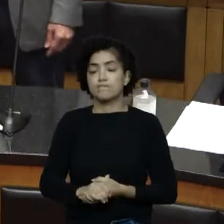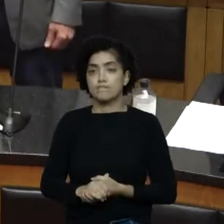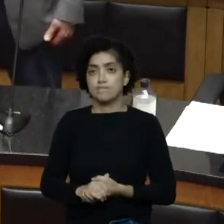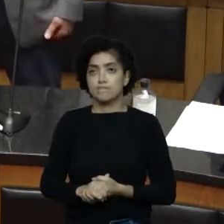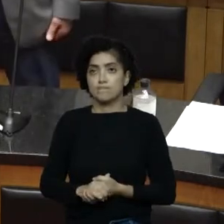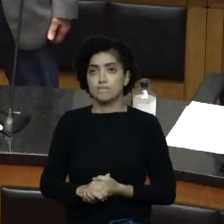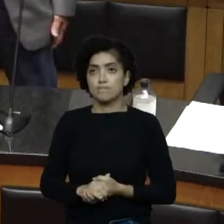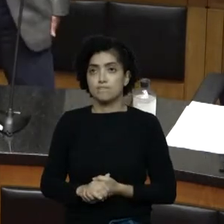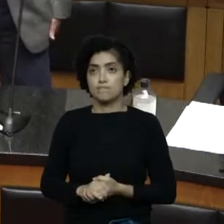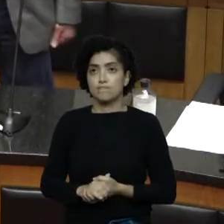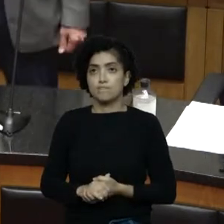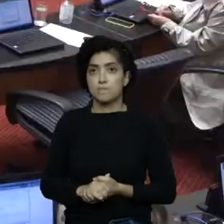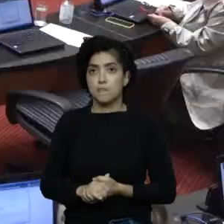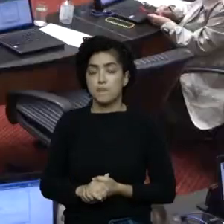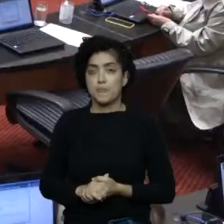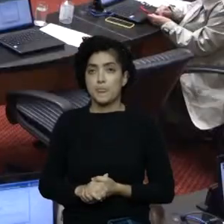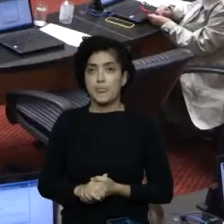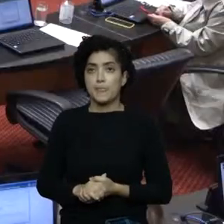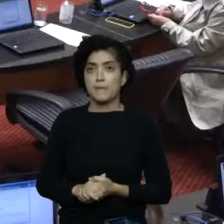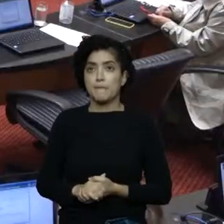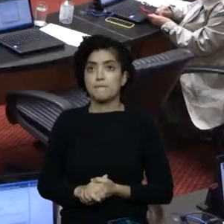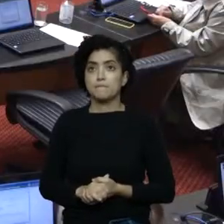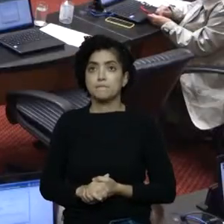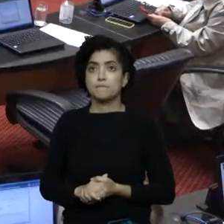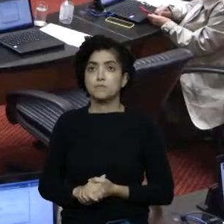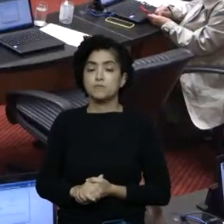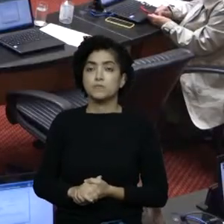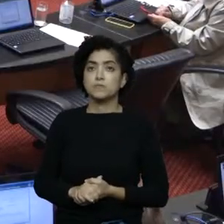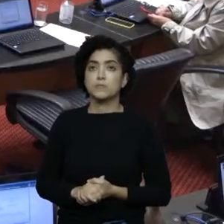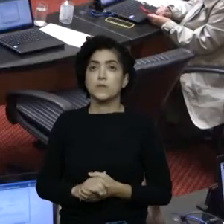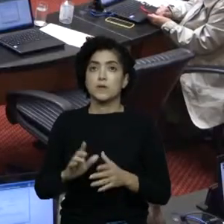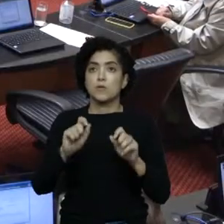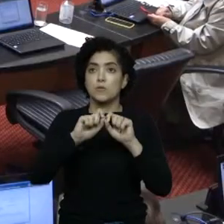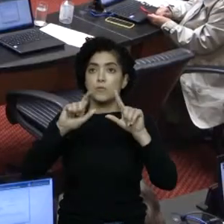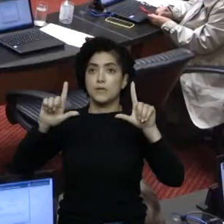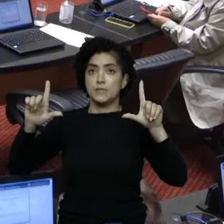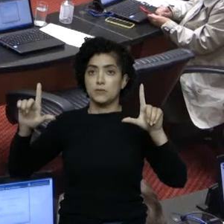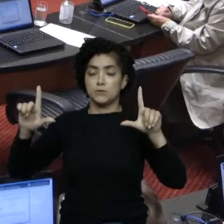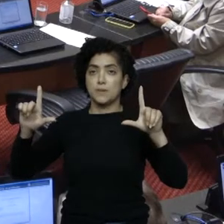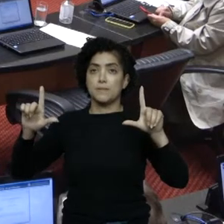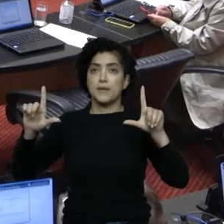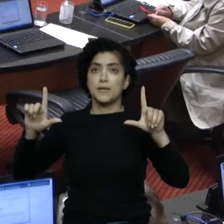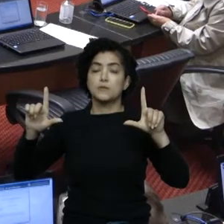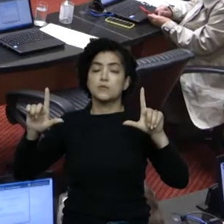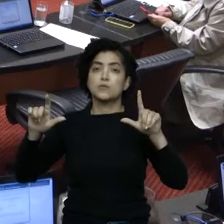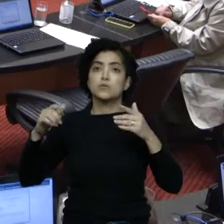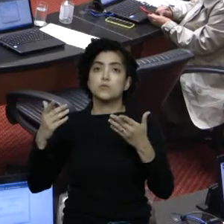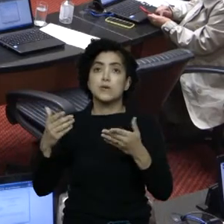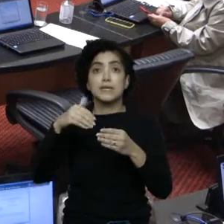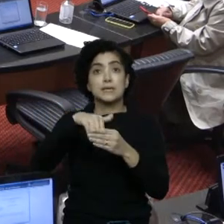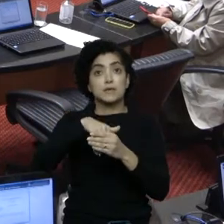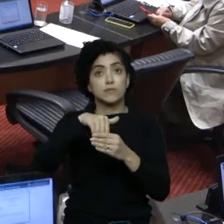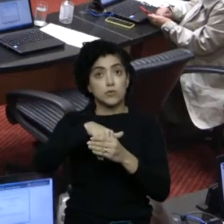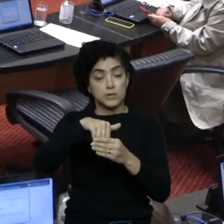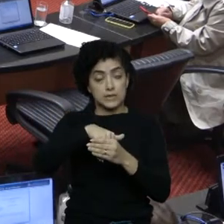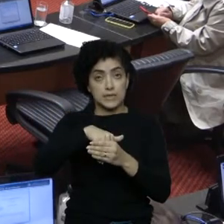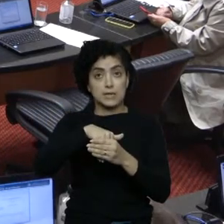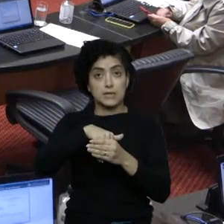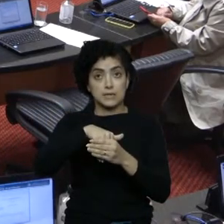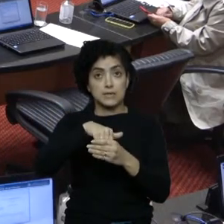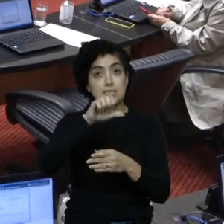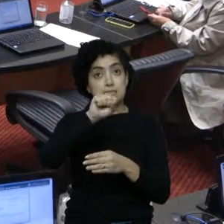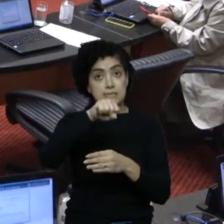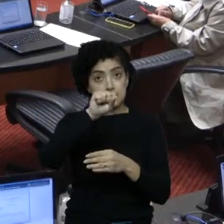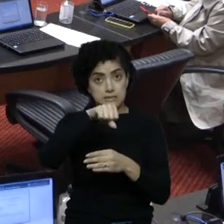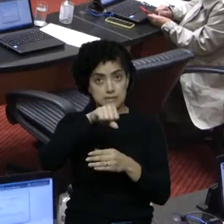E aí o painel de tá aberto nas excelência quem votar em quem votar